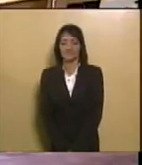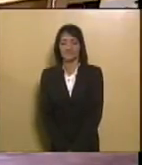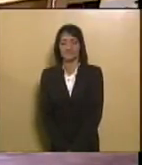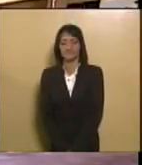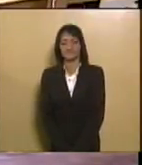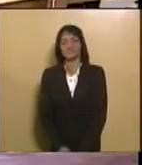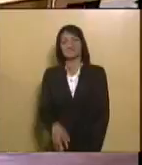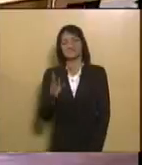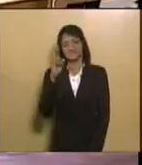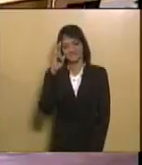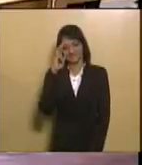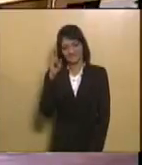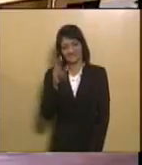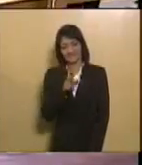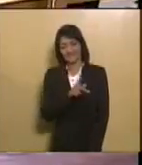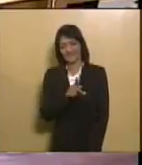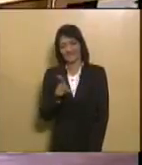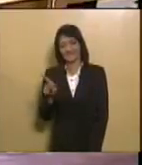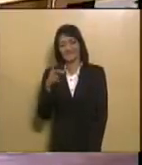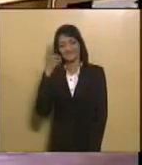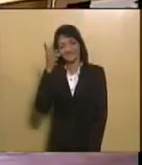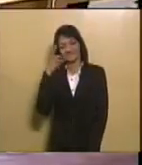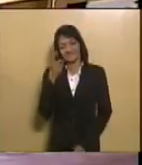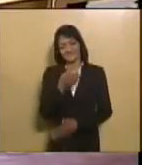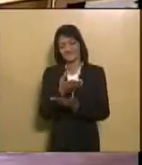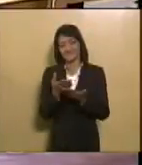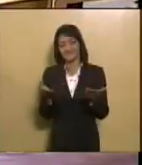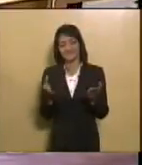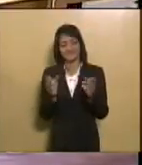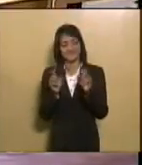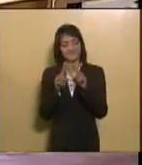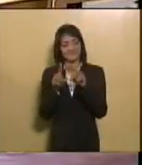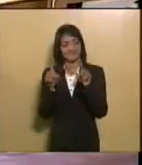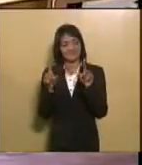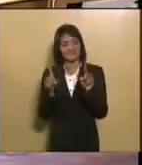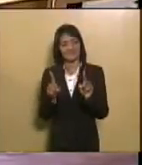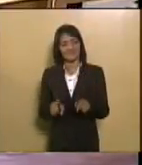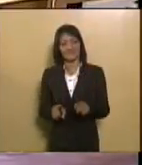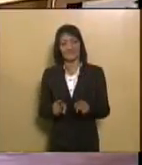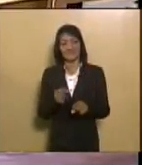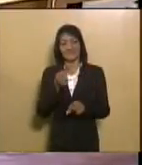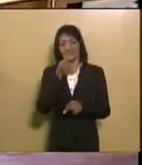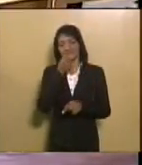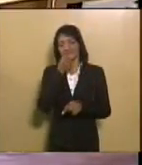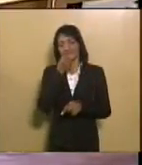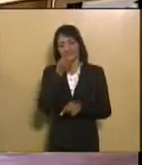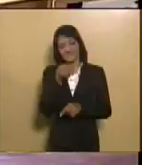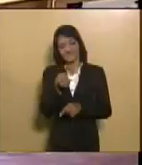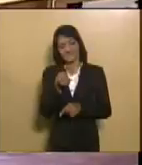Senhor presidente, senhoras e senhores deputados, servidores, imprensa,